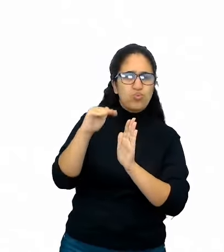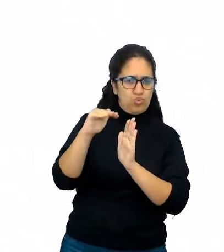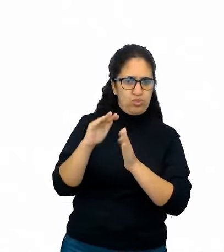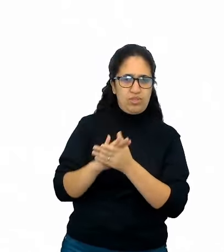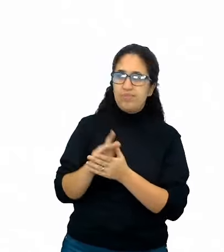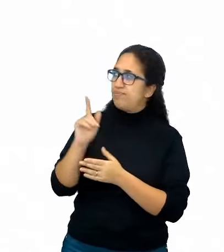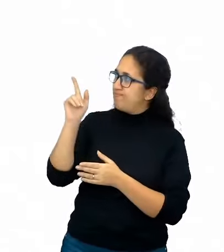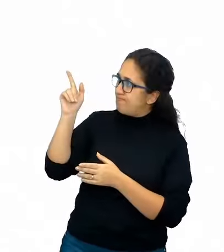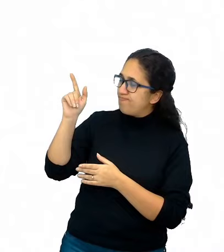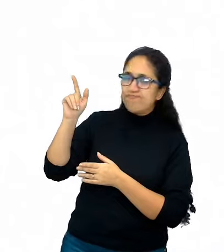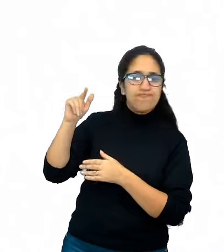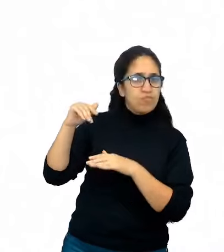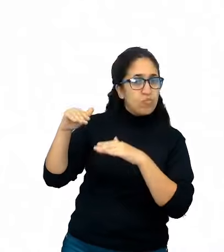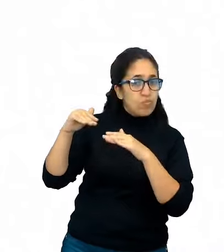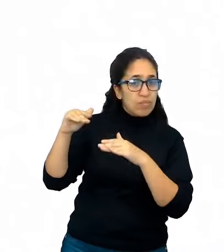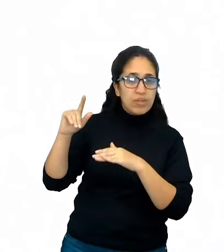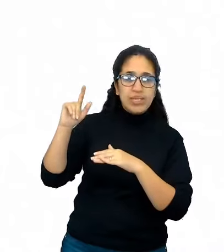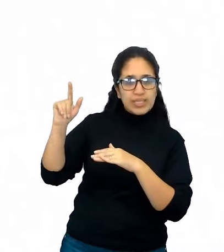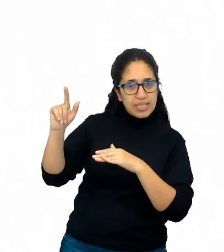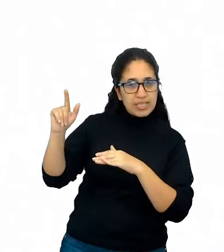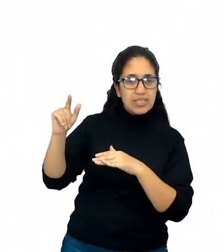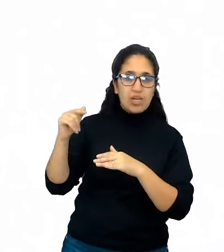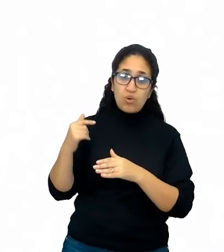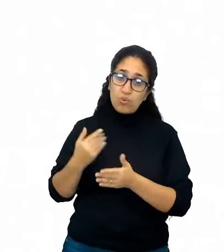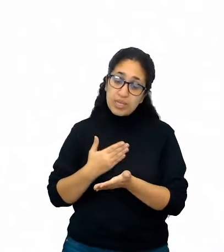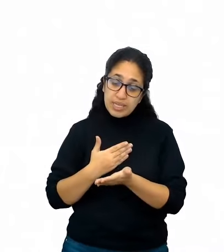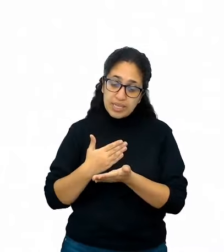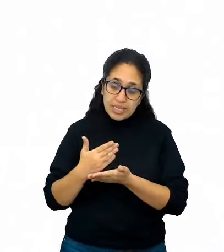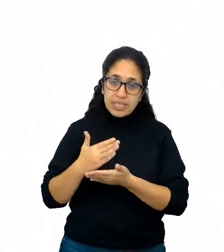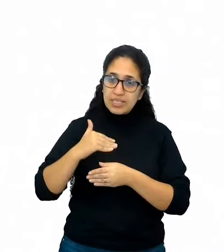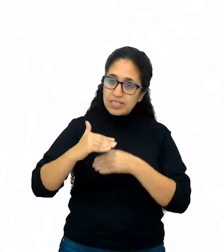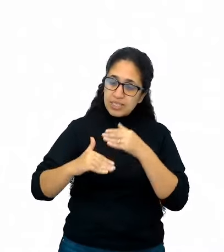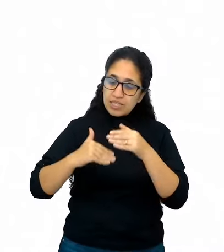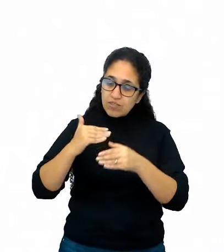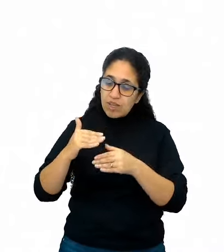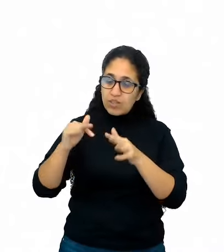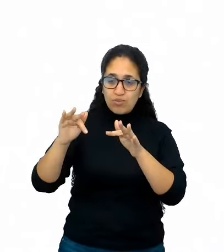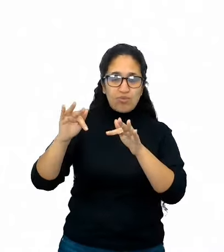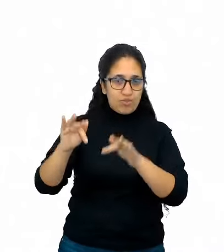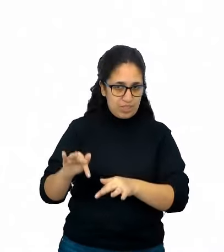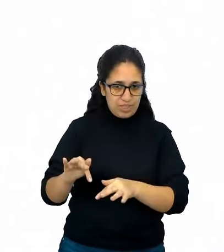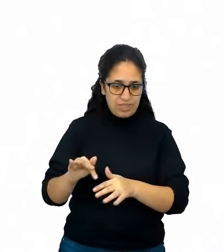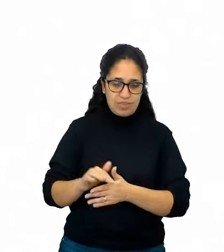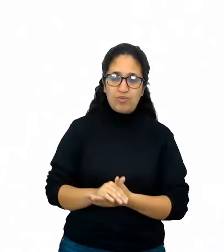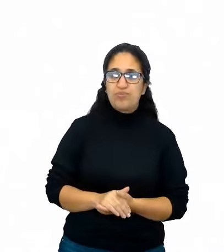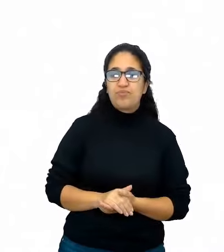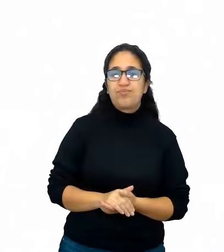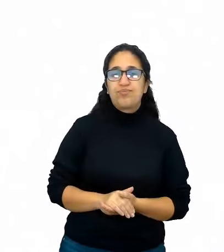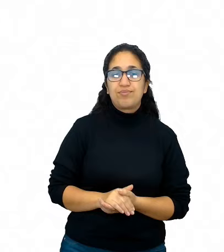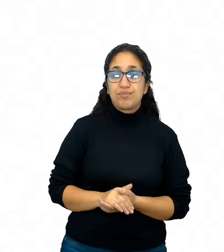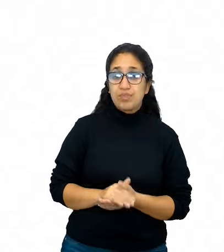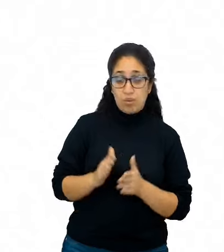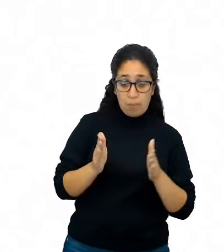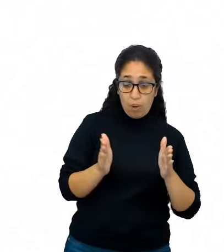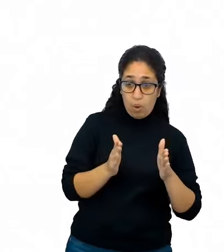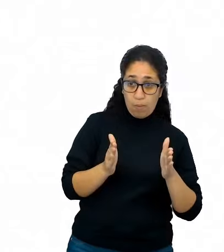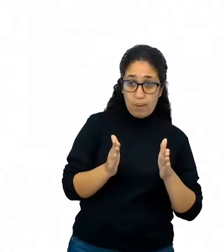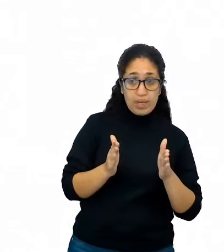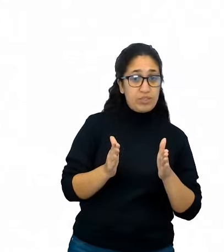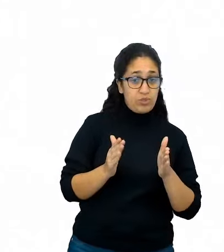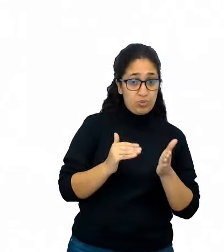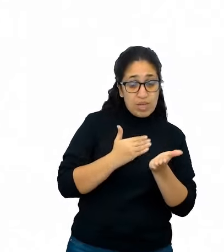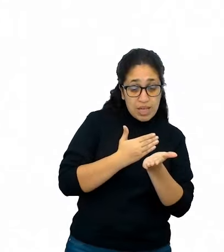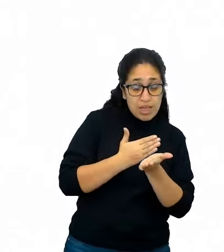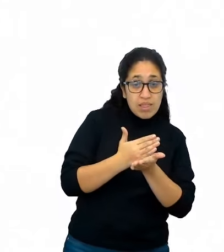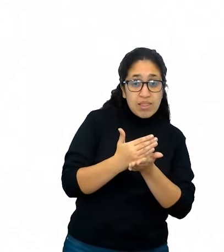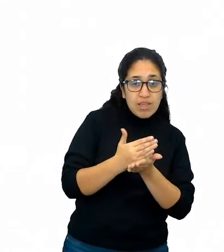com essa movimentação, iniciando, desenvolvendo e o finalizando. No momento de se iniciando,